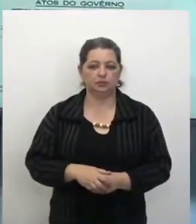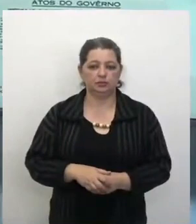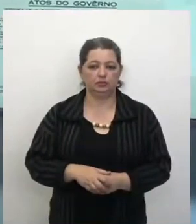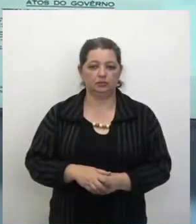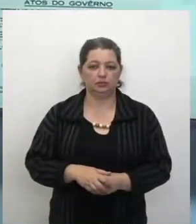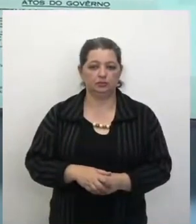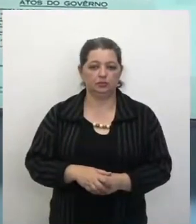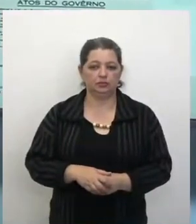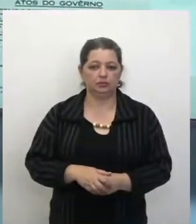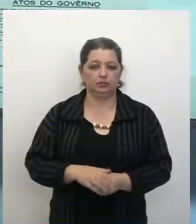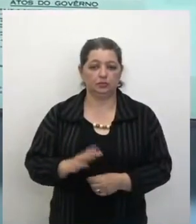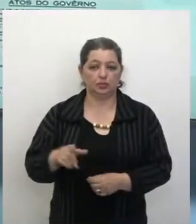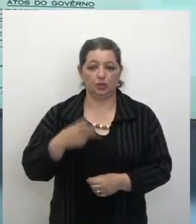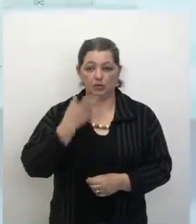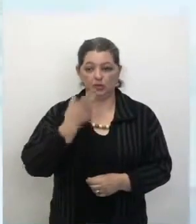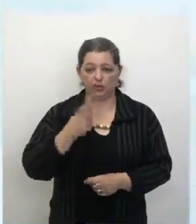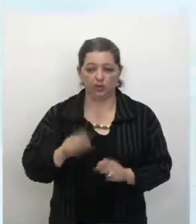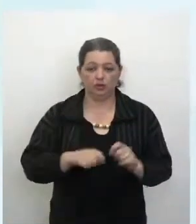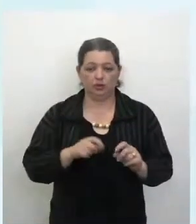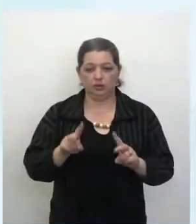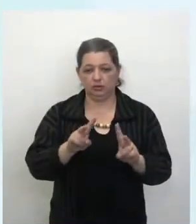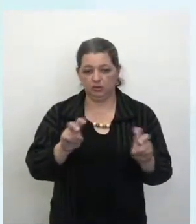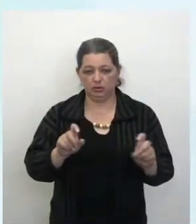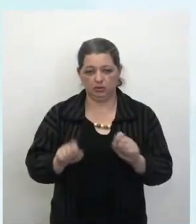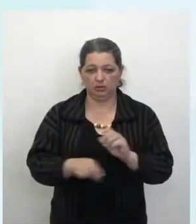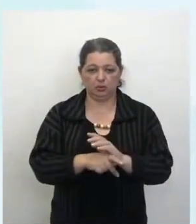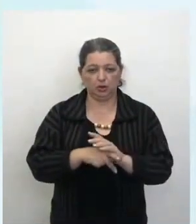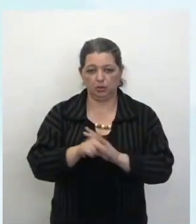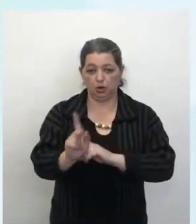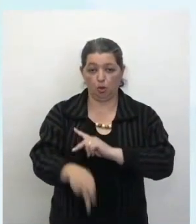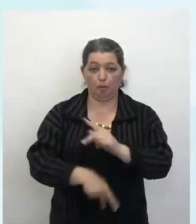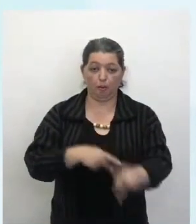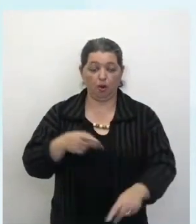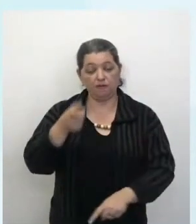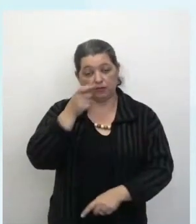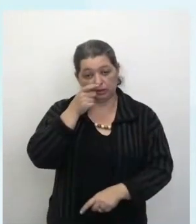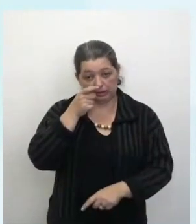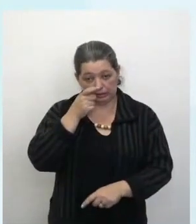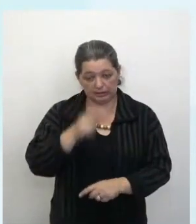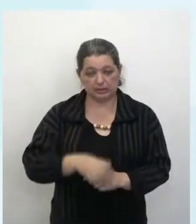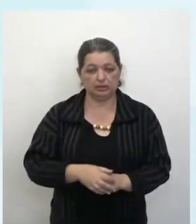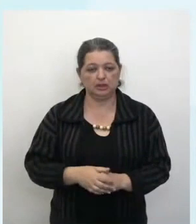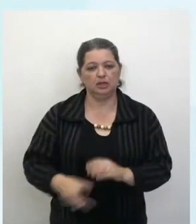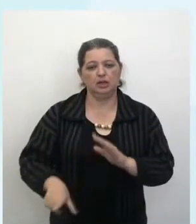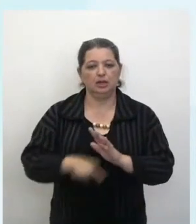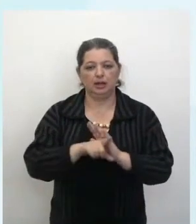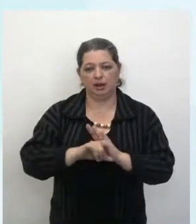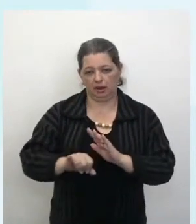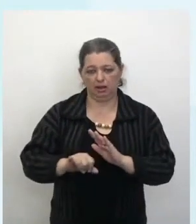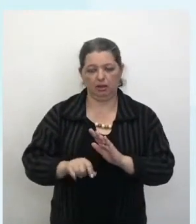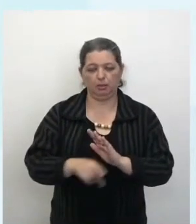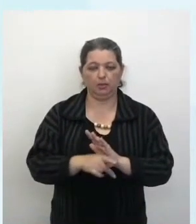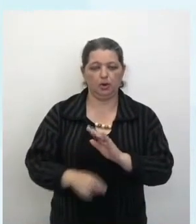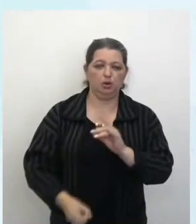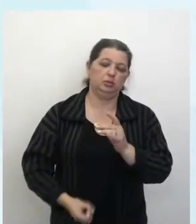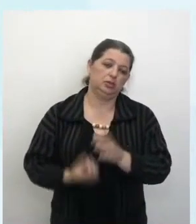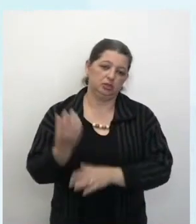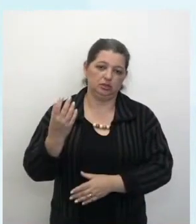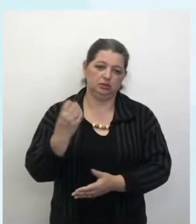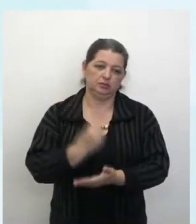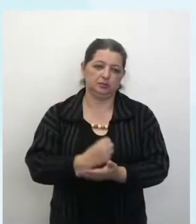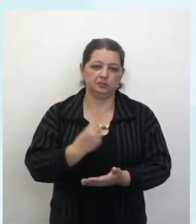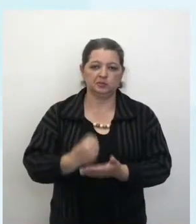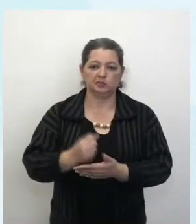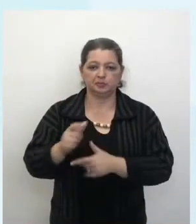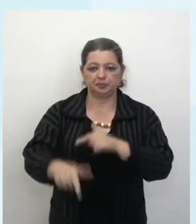e quando eu falei sobre essa questão populista a gente falou das leis trabalhistas né e a gente